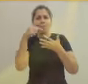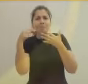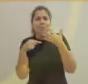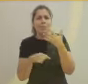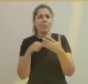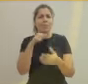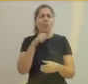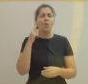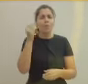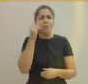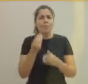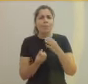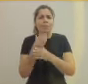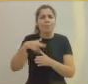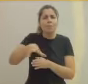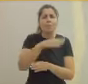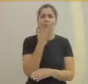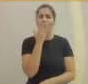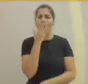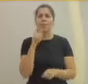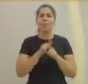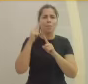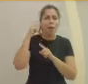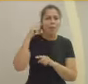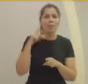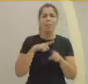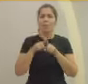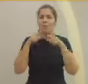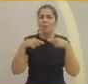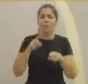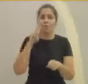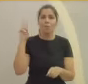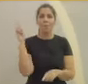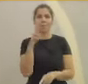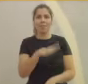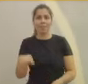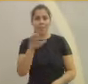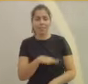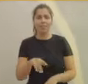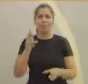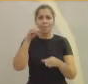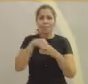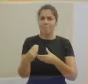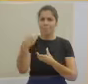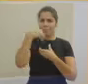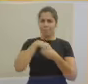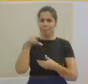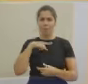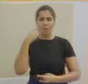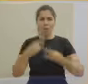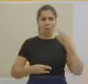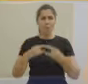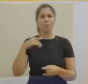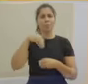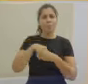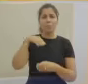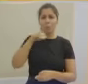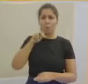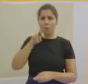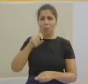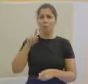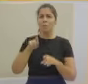foi criado com cores, com áudio e vídeo, para poder chamar a atenção da criança. Internamente, ele tem um robô mesmo, móvel, uma